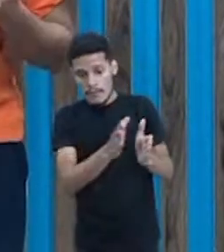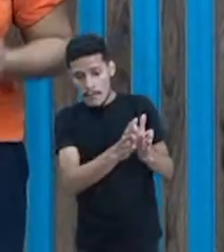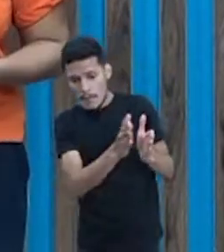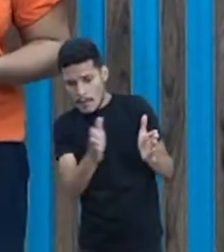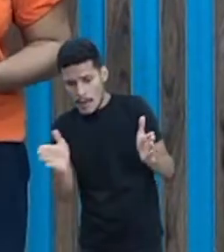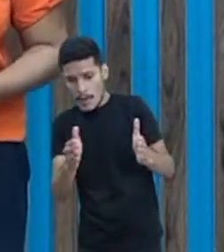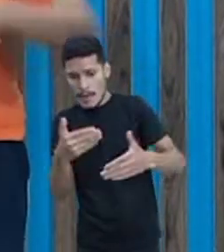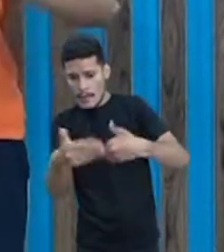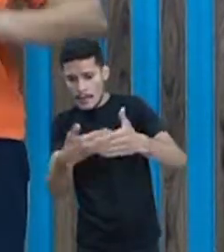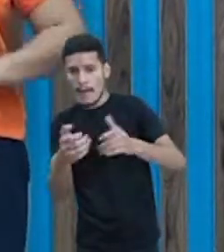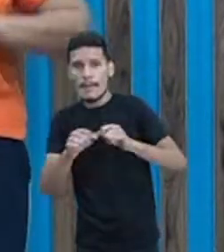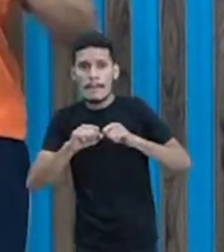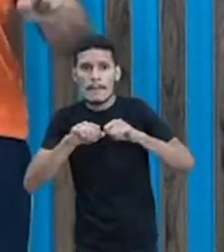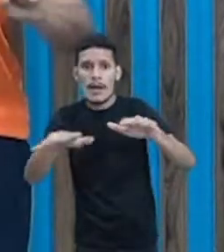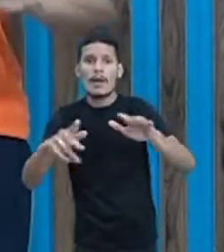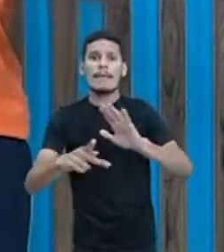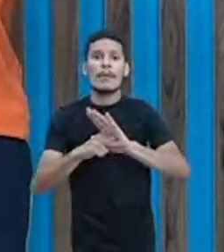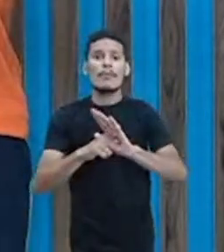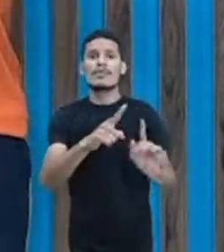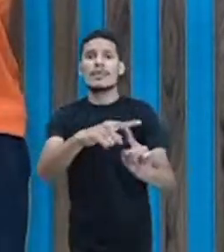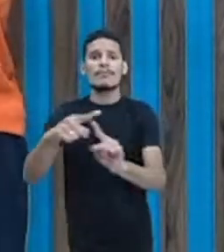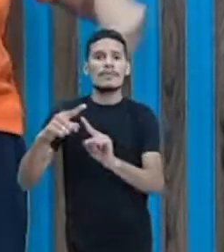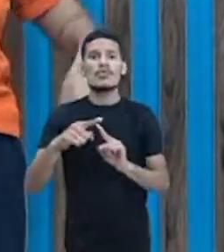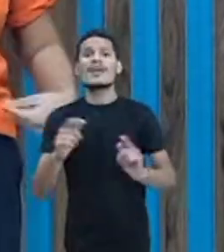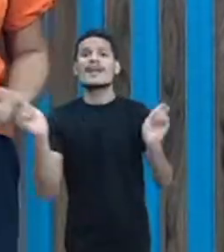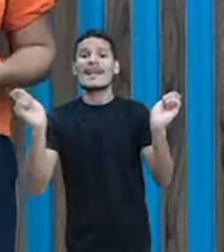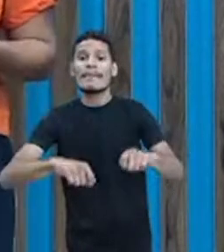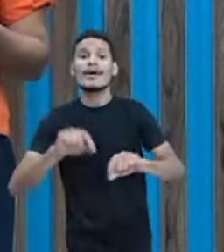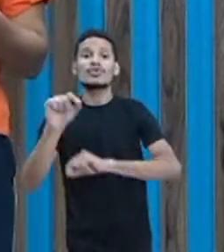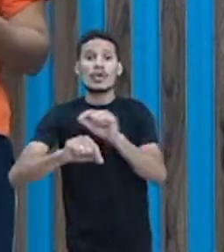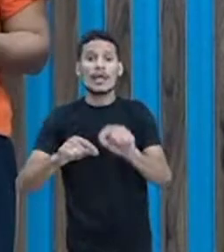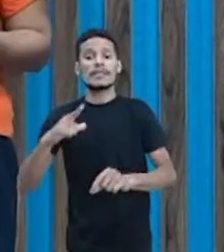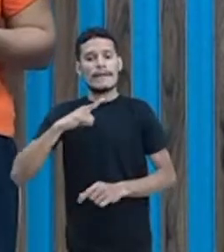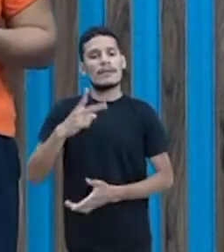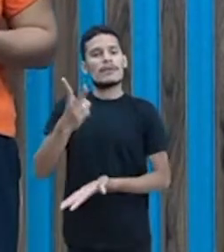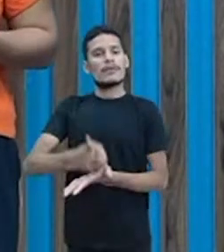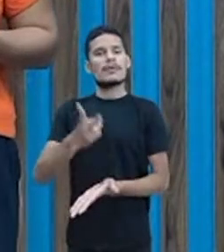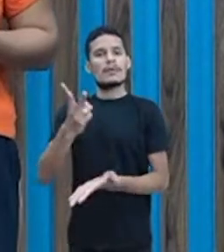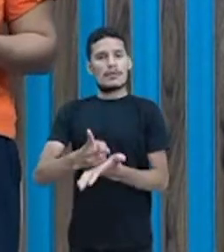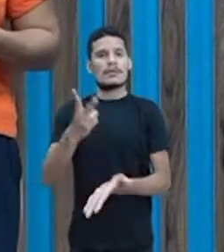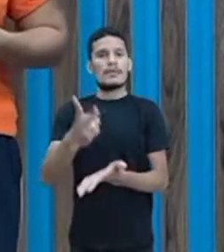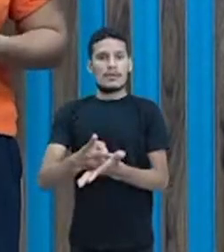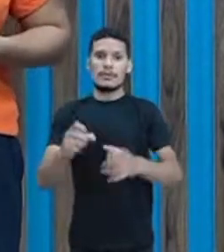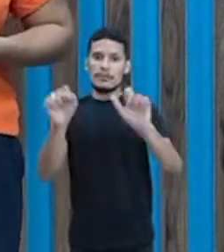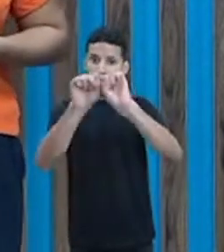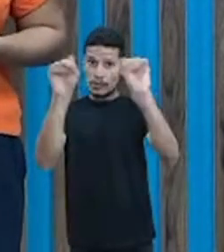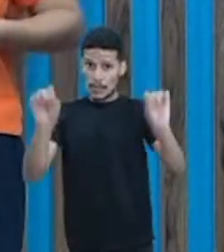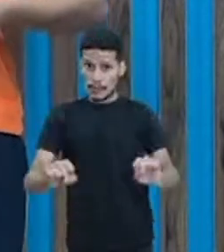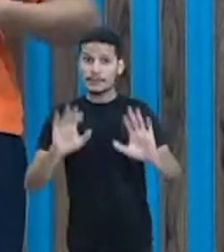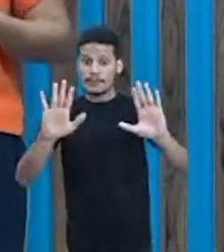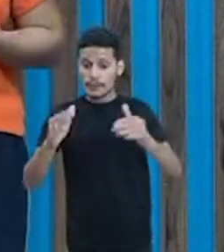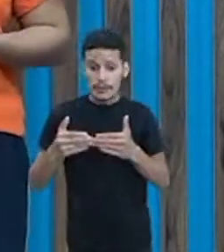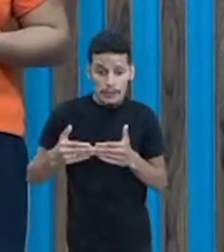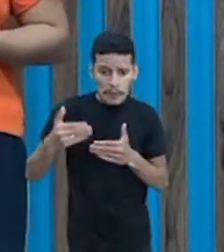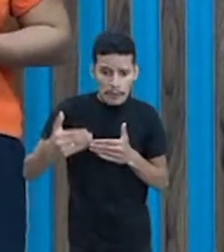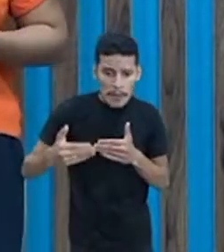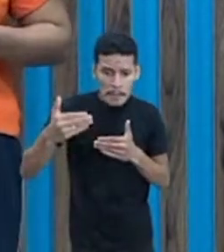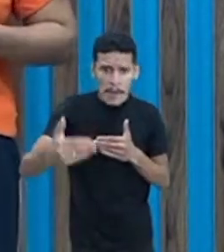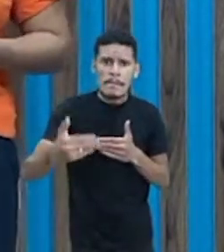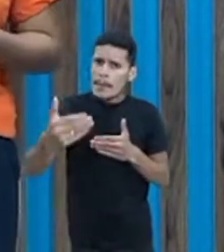certos estereótipos que serviram de quê? De manutenção desse sistema e que, a posteriori,